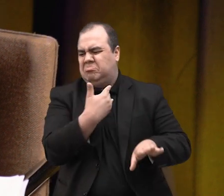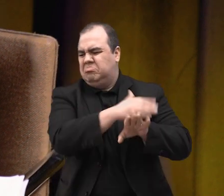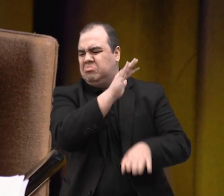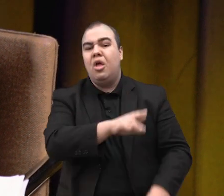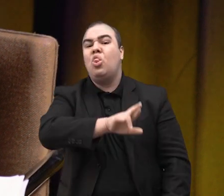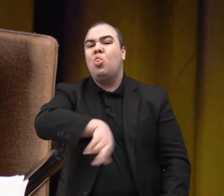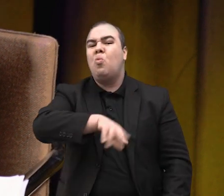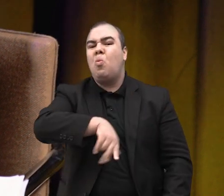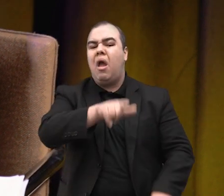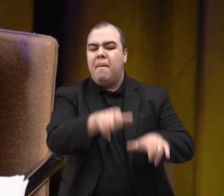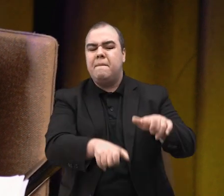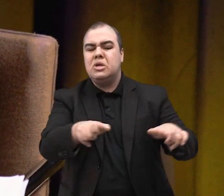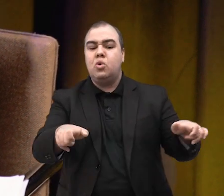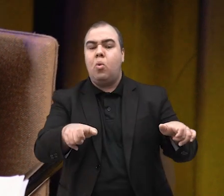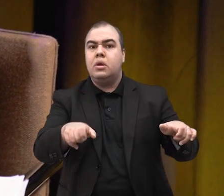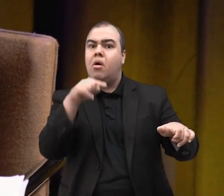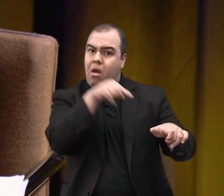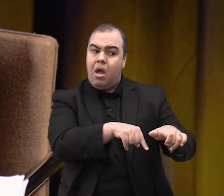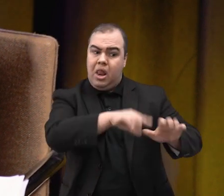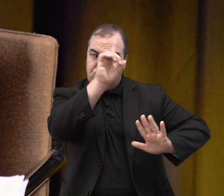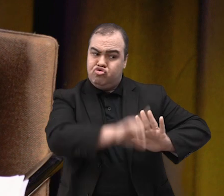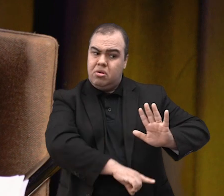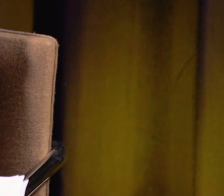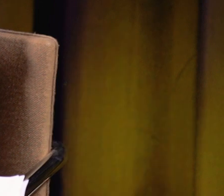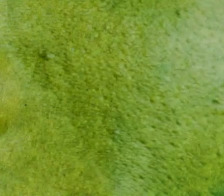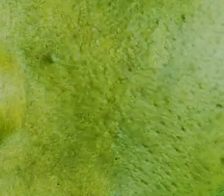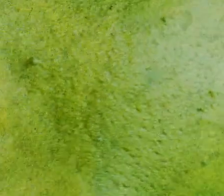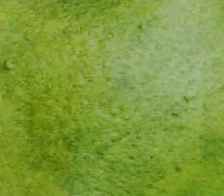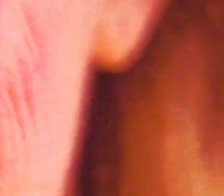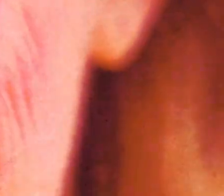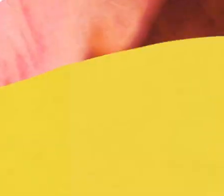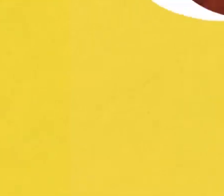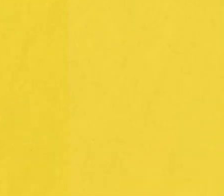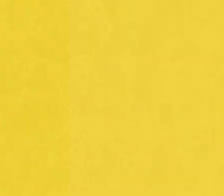como pessoas que não são titulares dos mesmos direitos que as demais